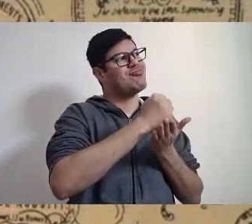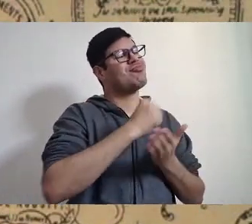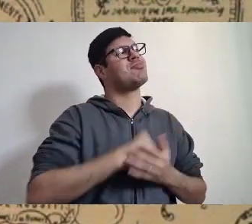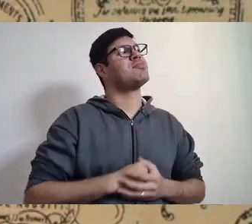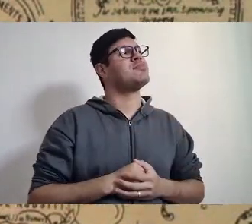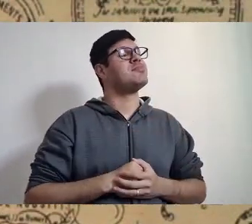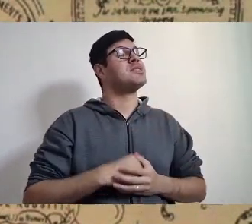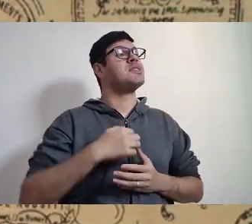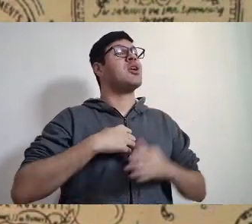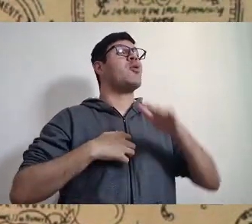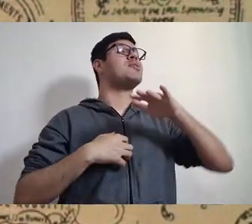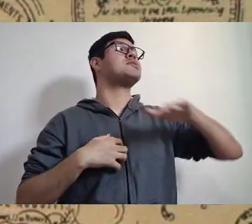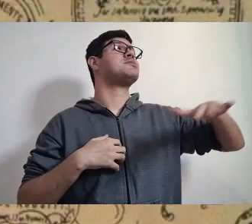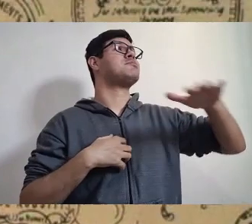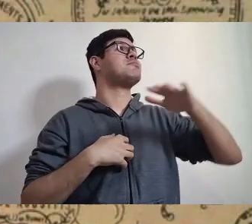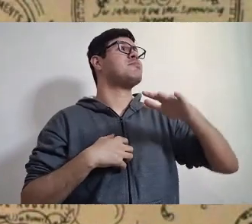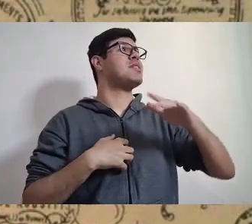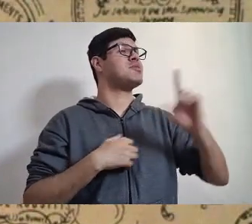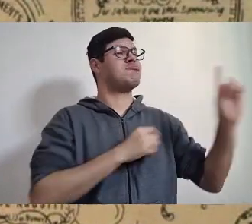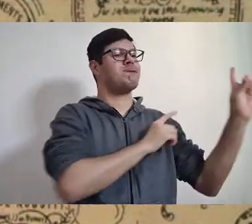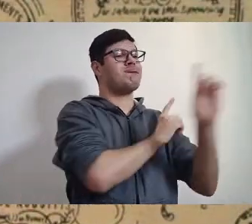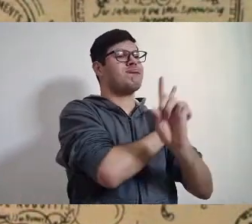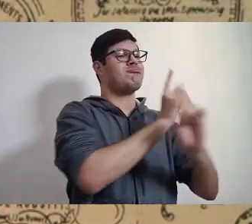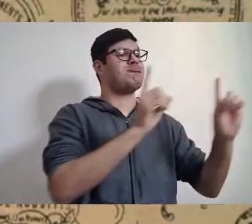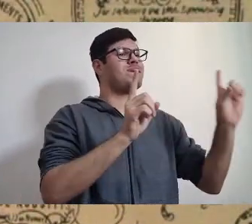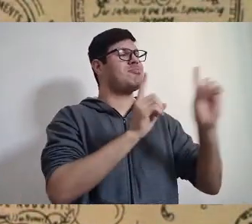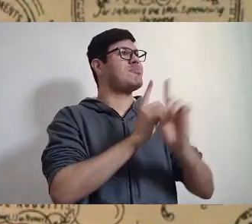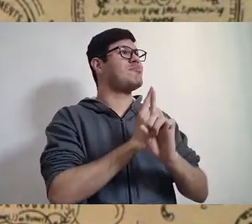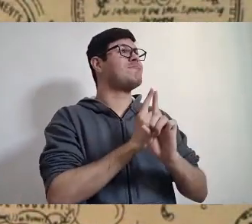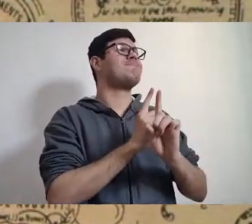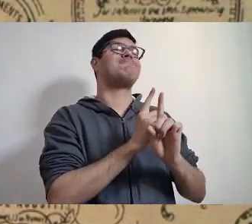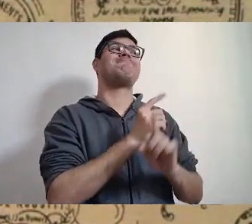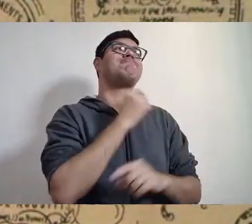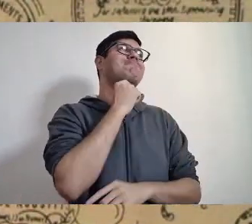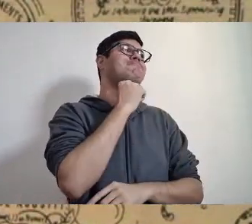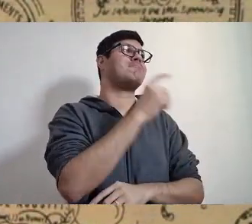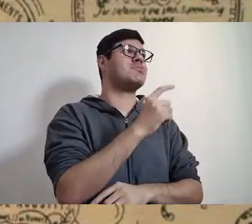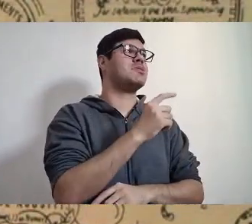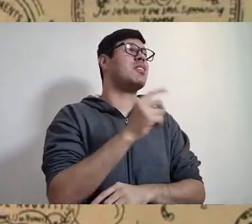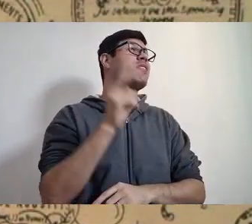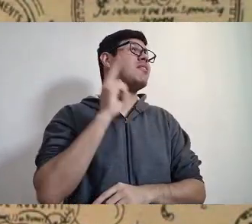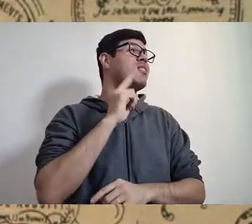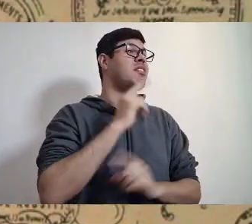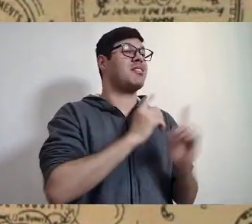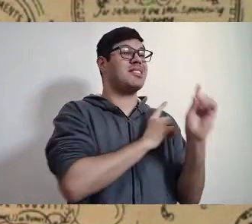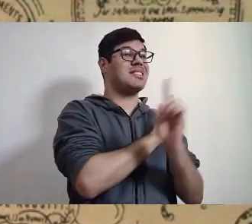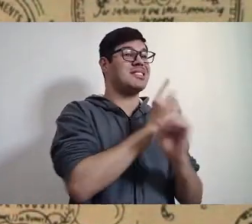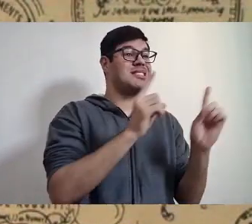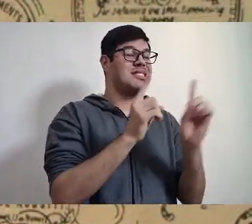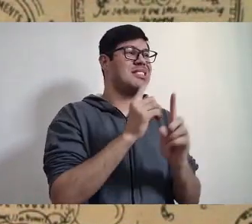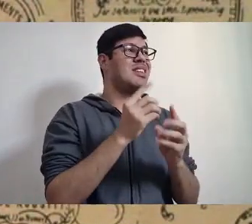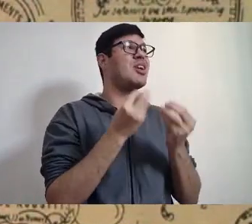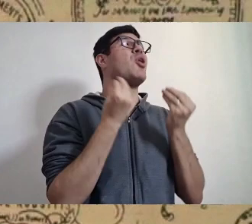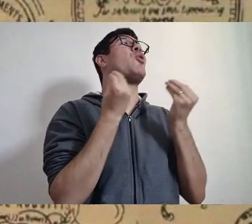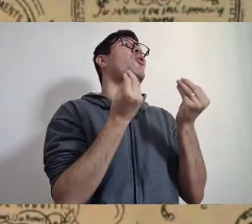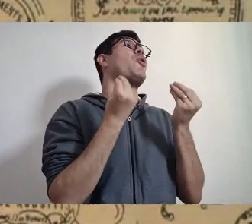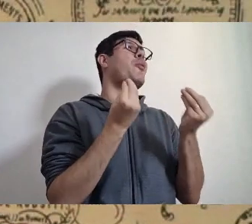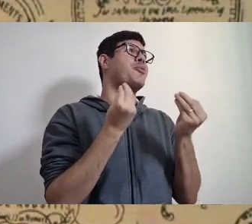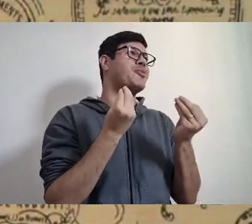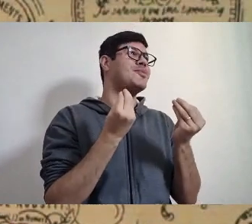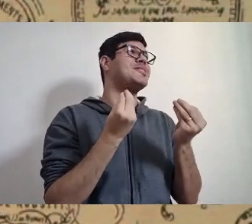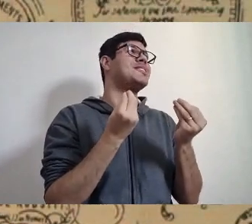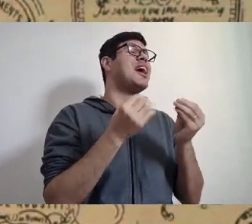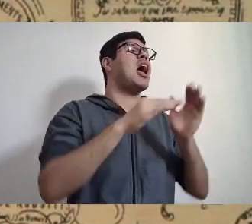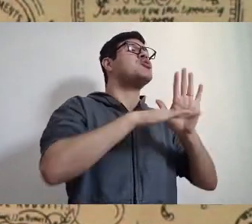tem espaço para colocar os funcionários efetivos. E para colocar vereadores, significa que a gente coloca vereador, coloca assessoria